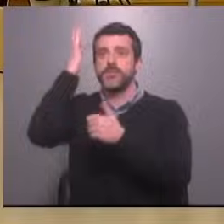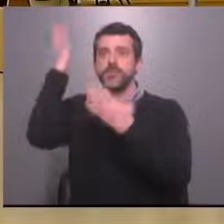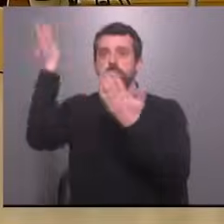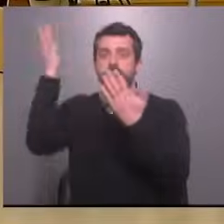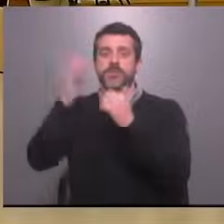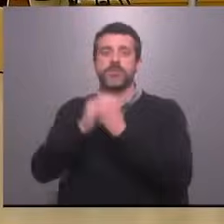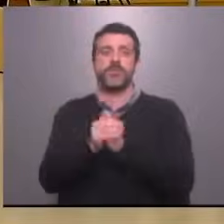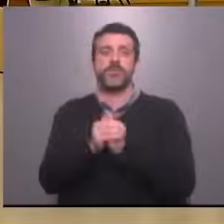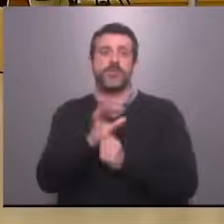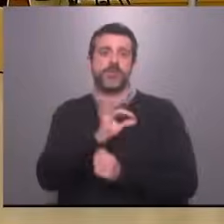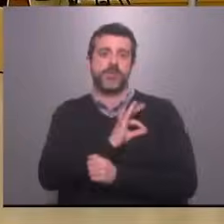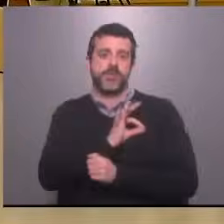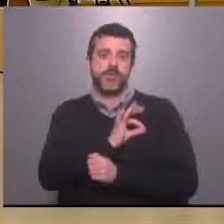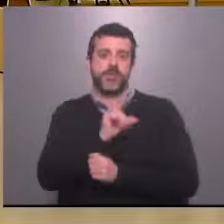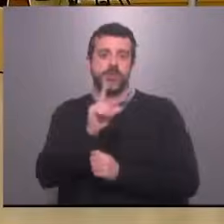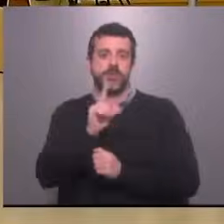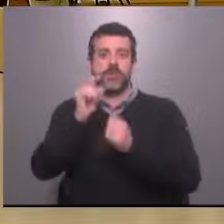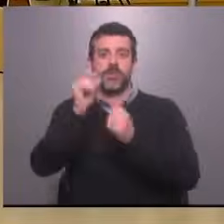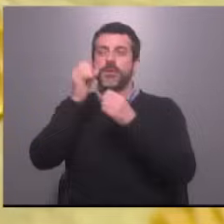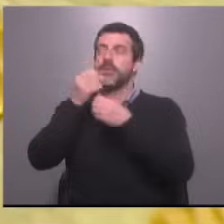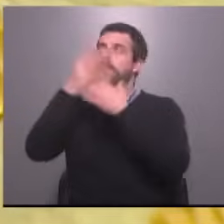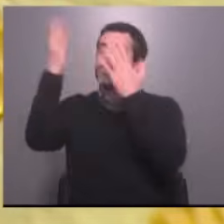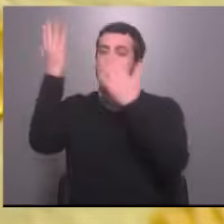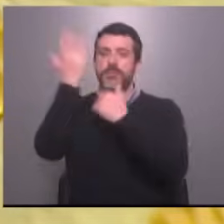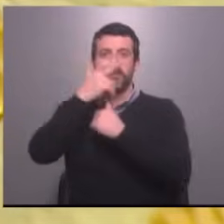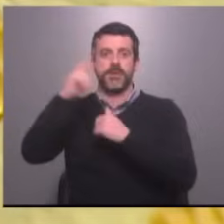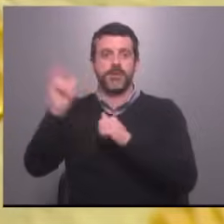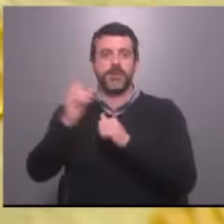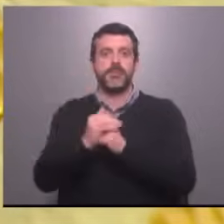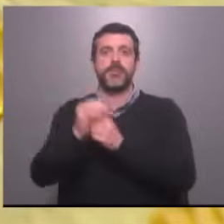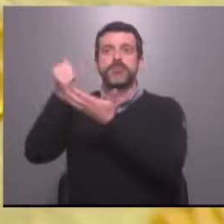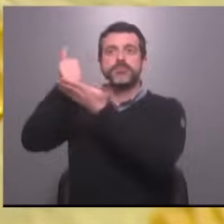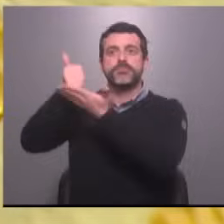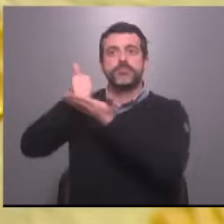Bendito seja o nome do Senhor.